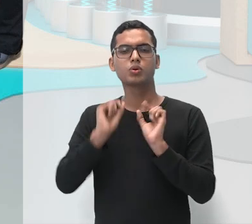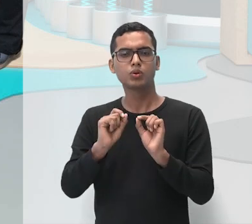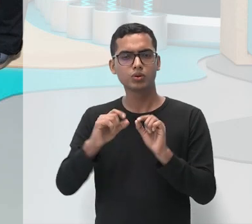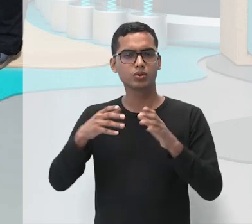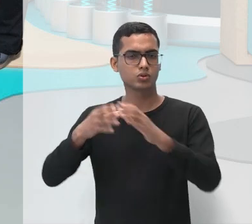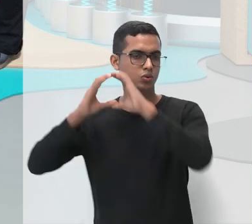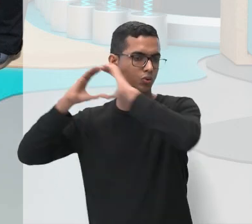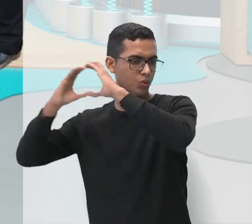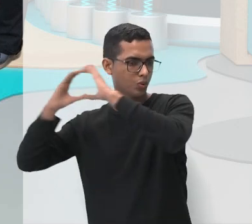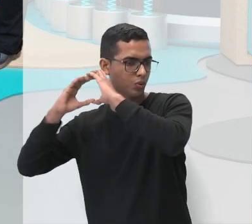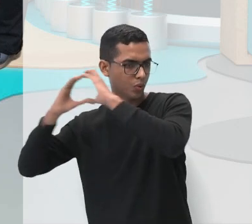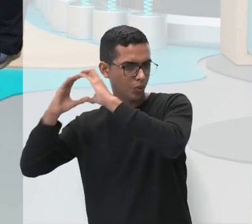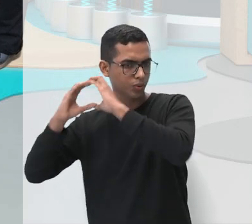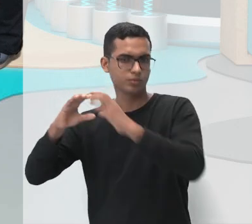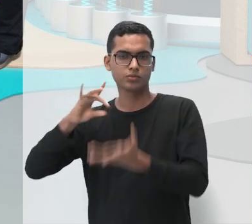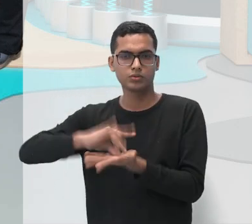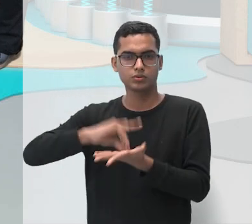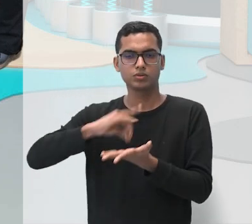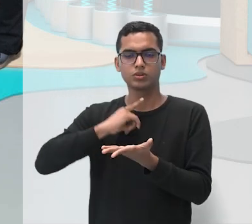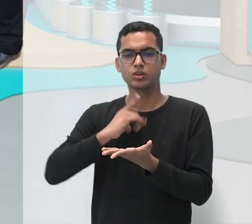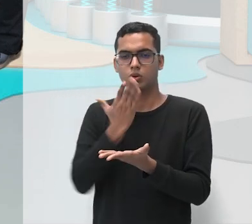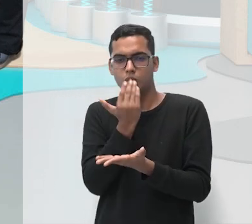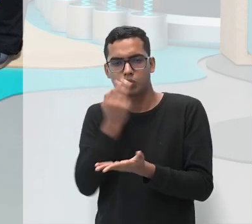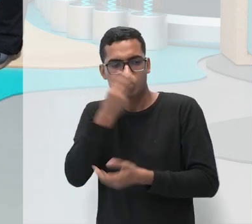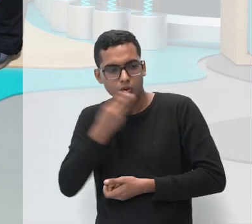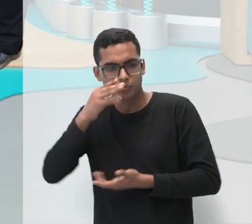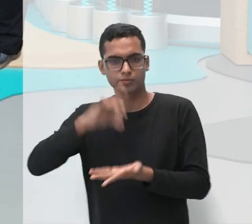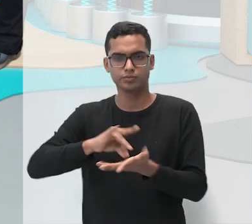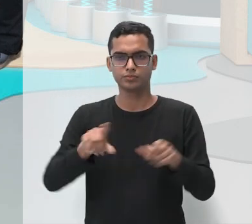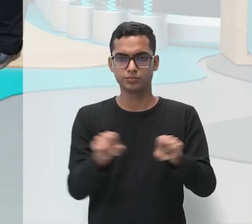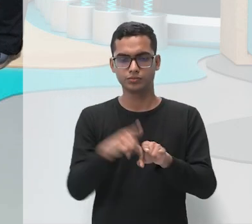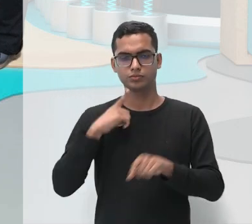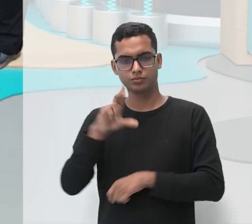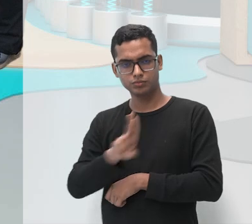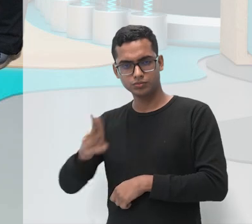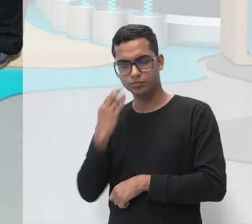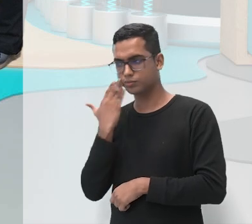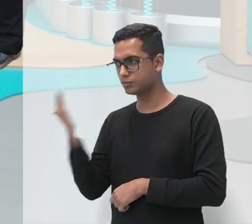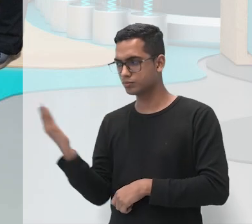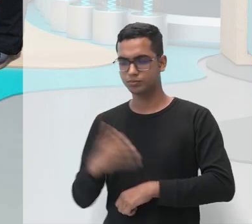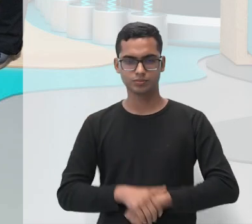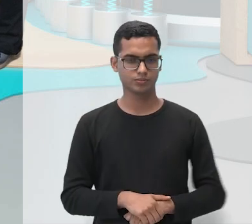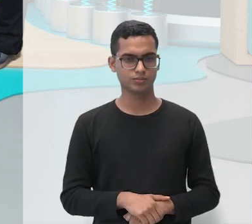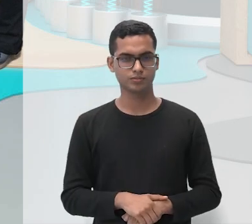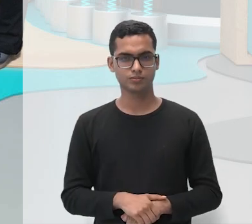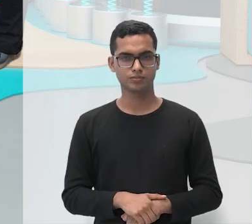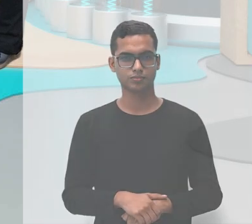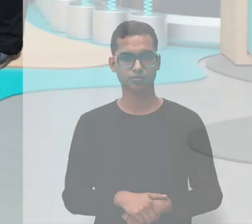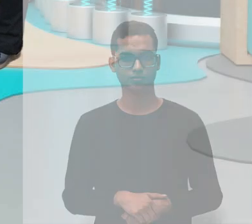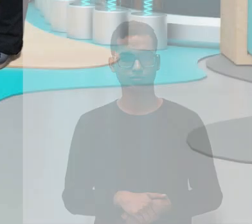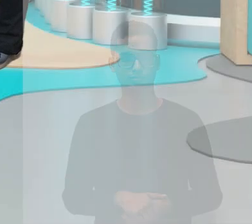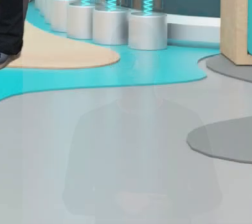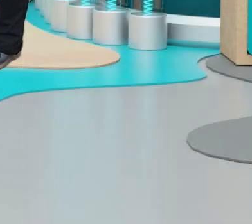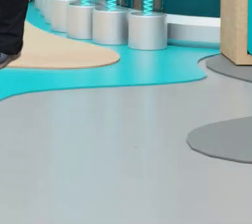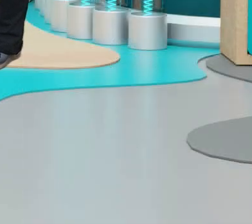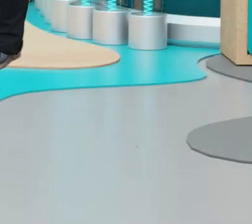falar? Então existe uma sobremesa, no caso, um doce que tem esse nome, manjar, certo? Mas